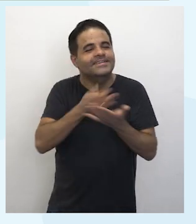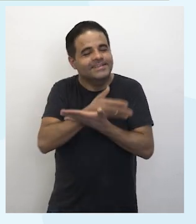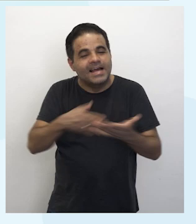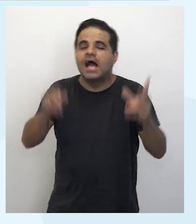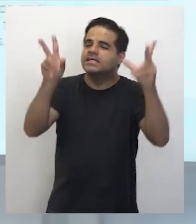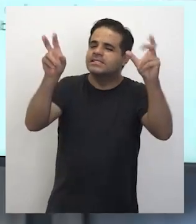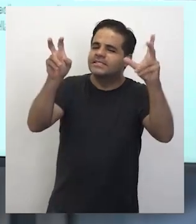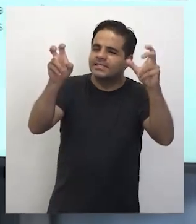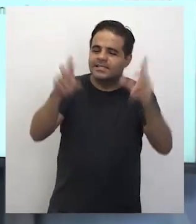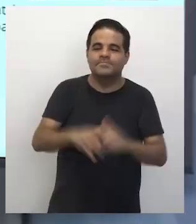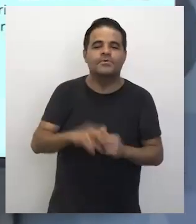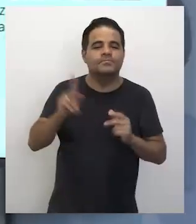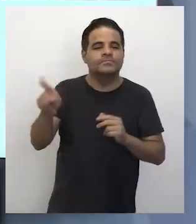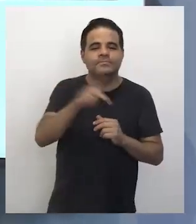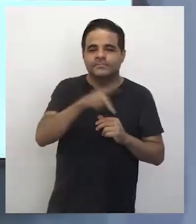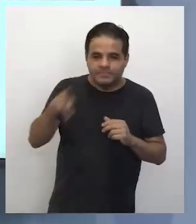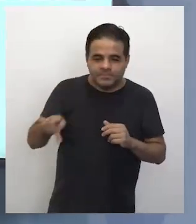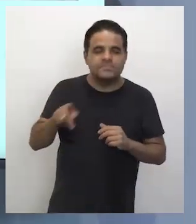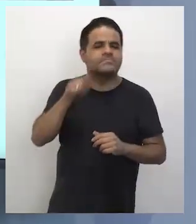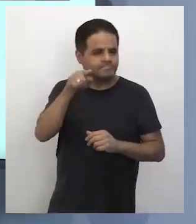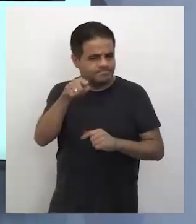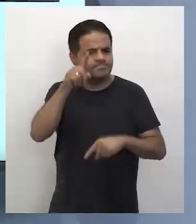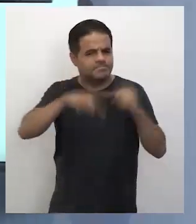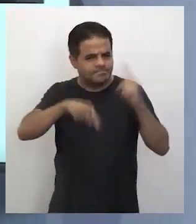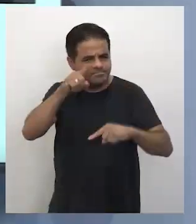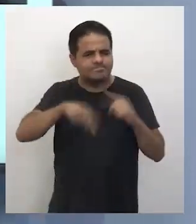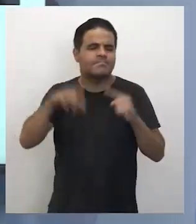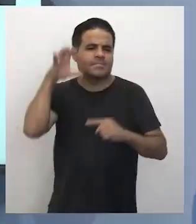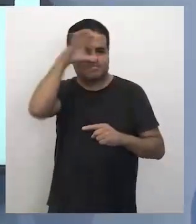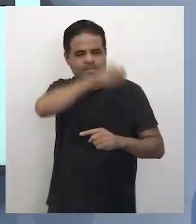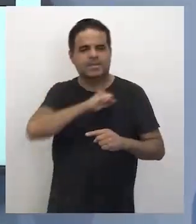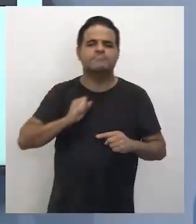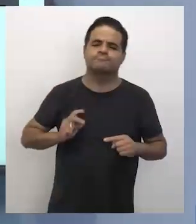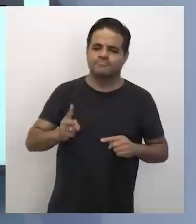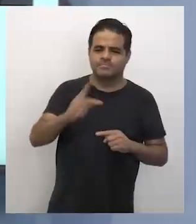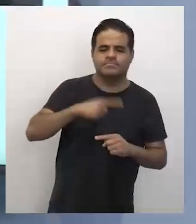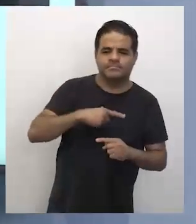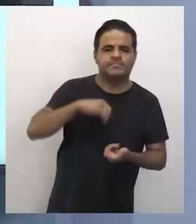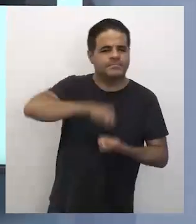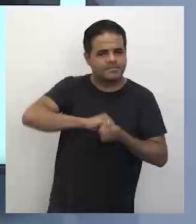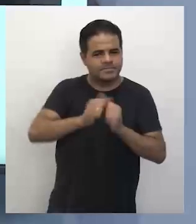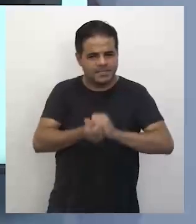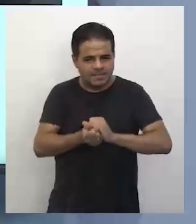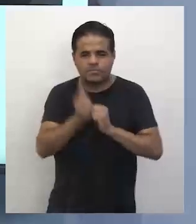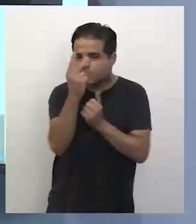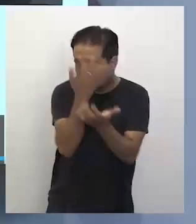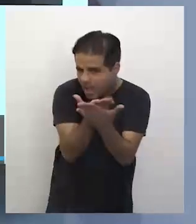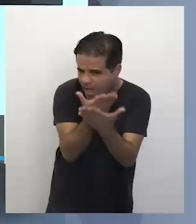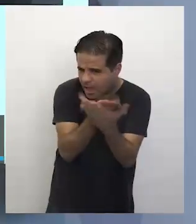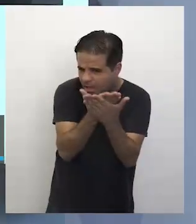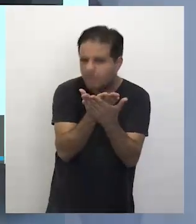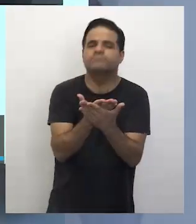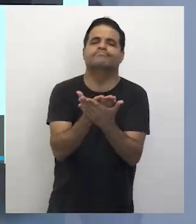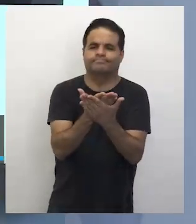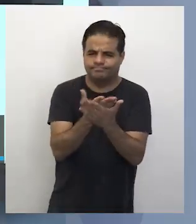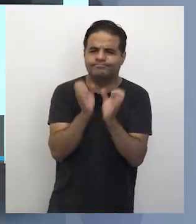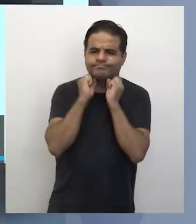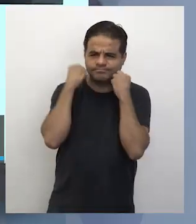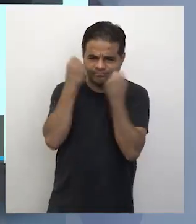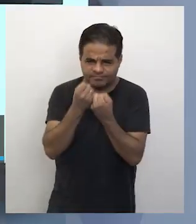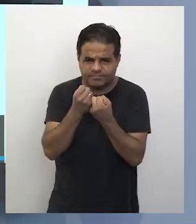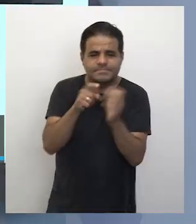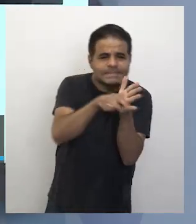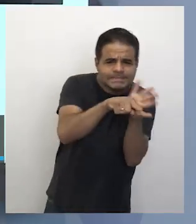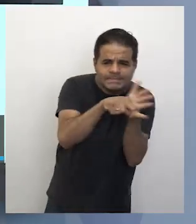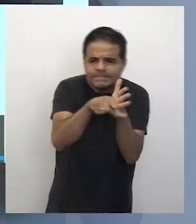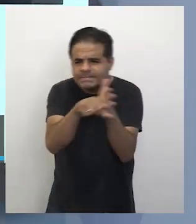tema. Professor, né, aí no material Aprender Sempre, né, você teve que adaptar para sua aula aí, não foi? Porque tem aí um seminário para fazer, uma